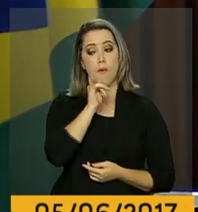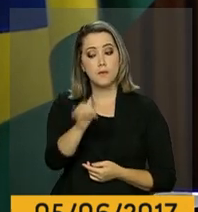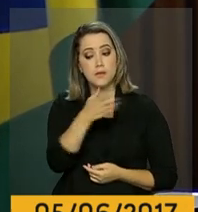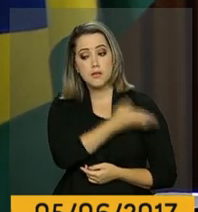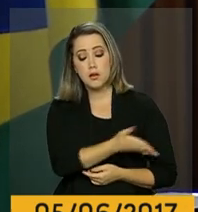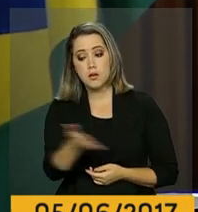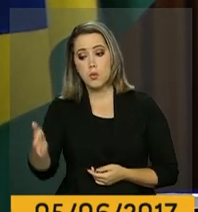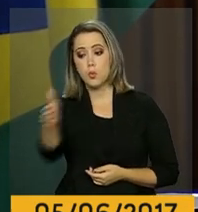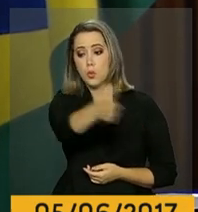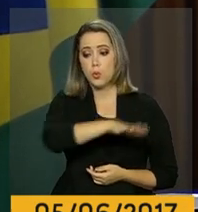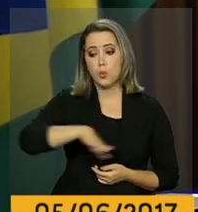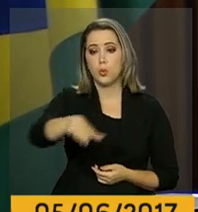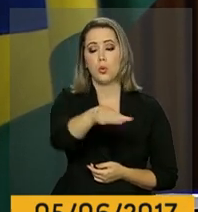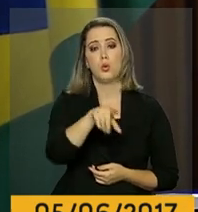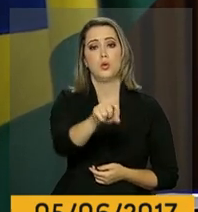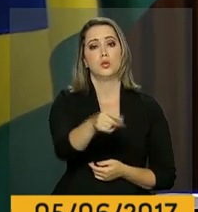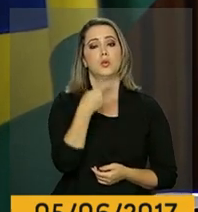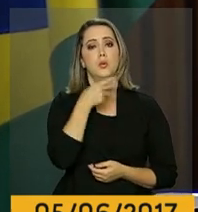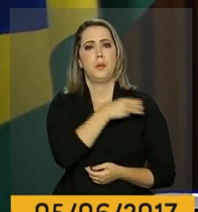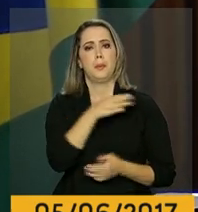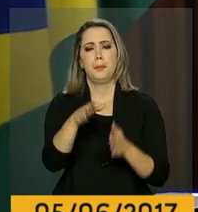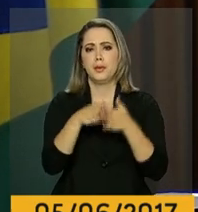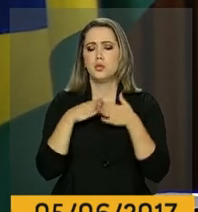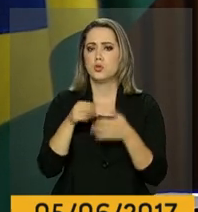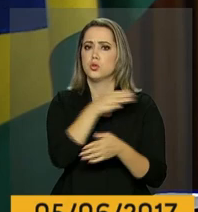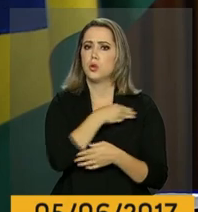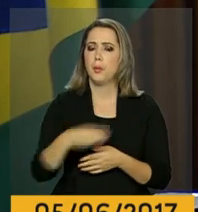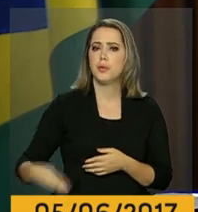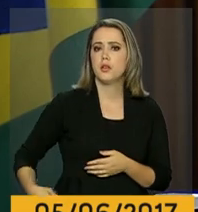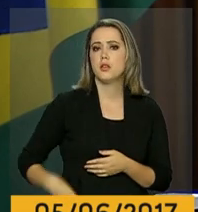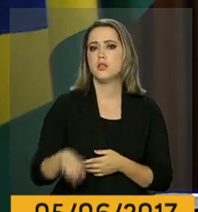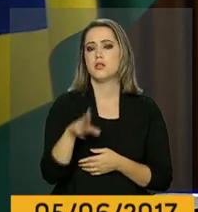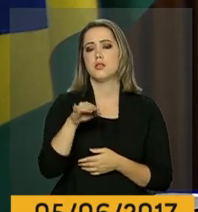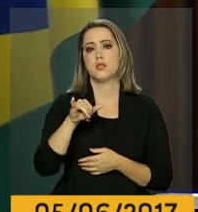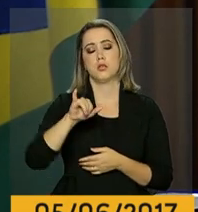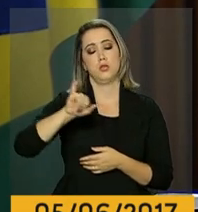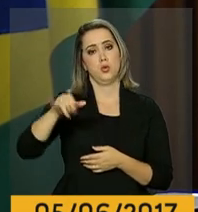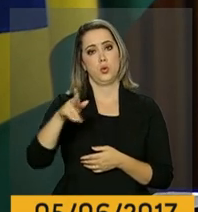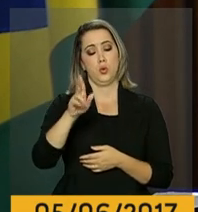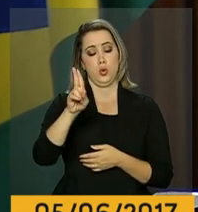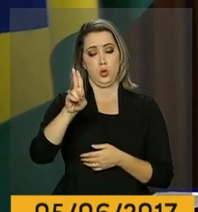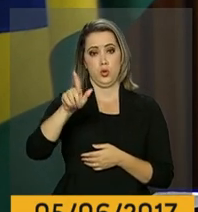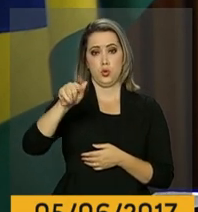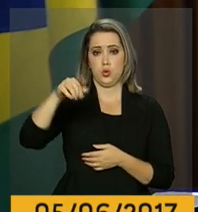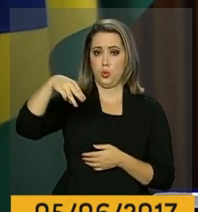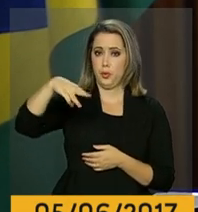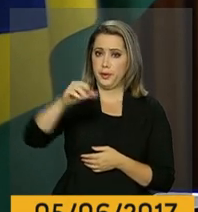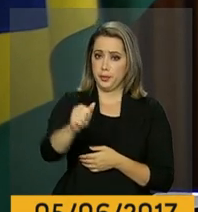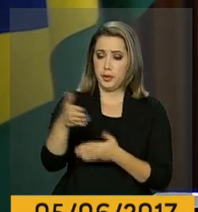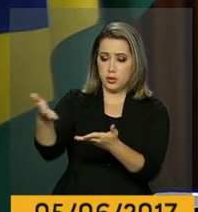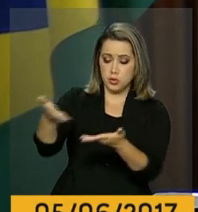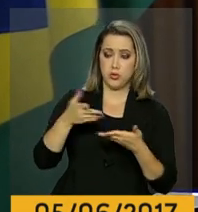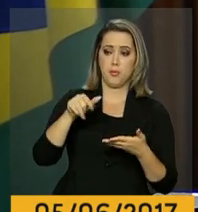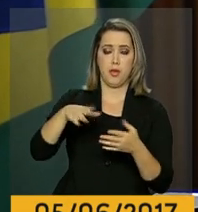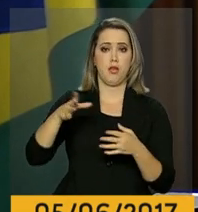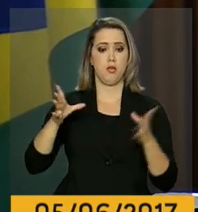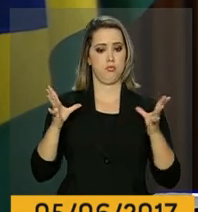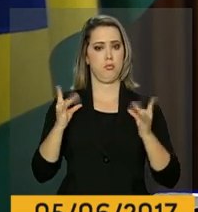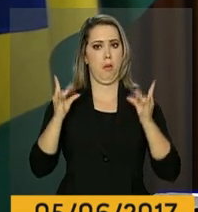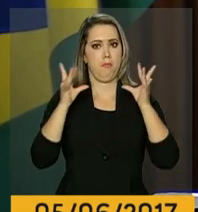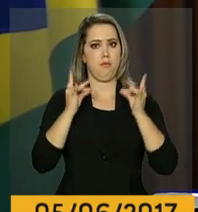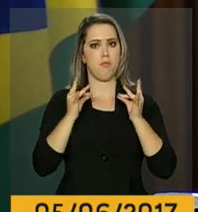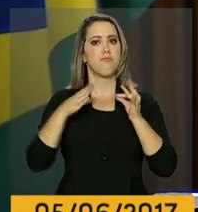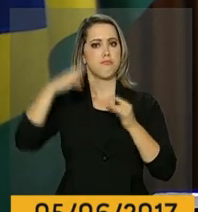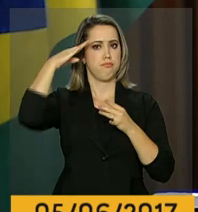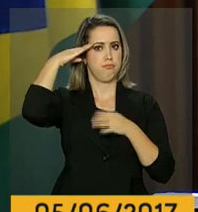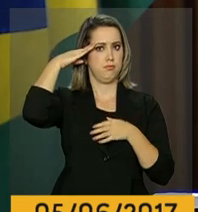senhoras que pedia ao Ministro jungman ao Ministro tchgo que me trouxesse os comandantes da das Forças Armadas e com eles